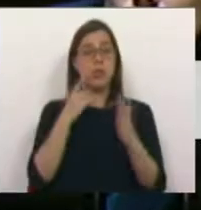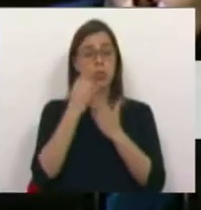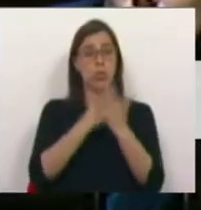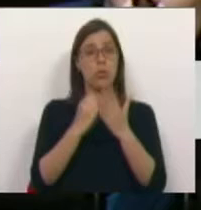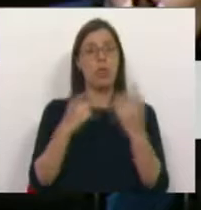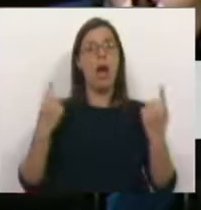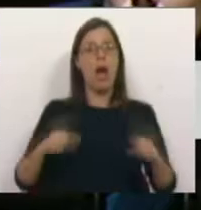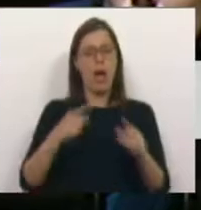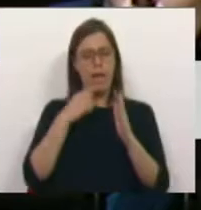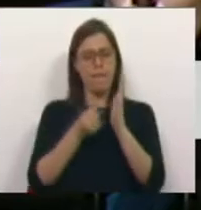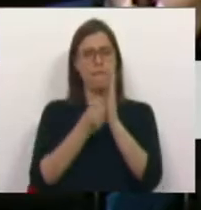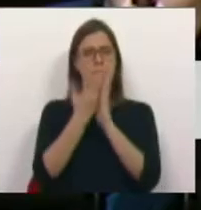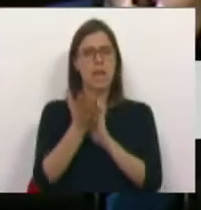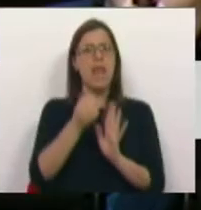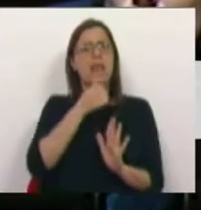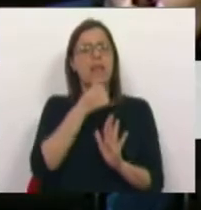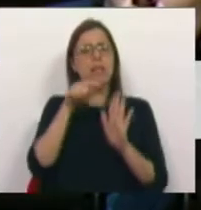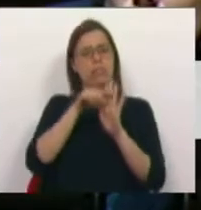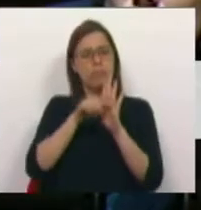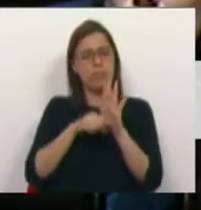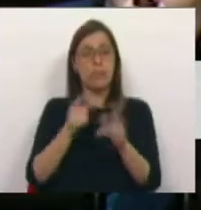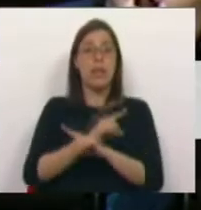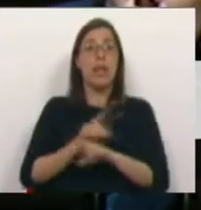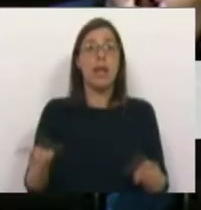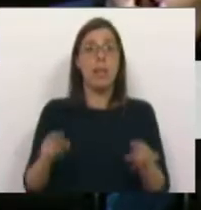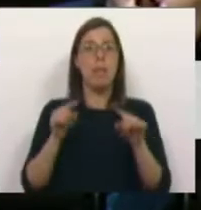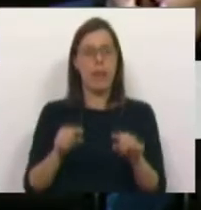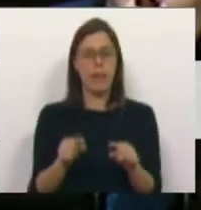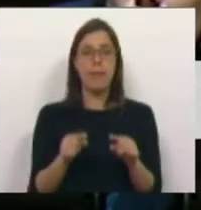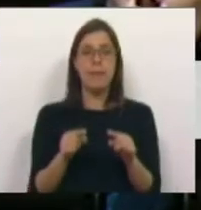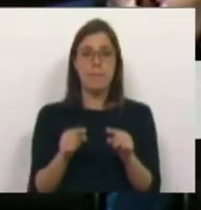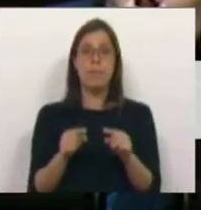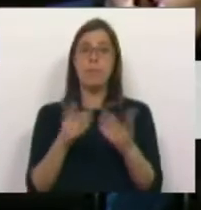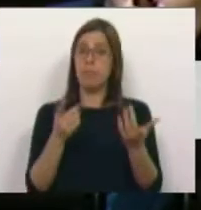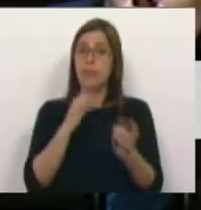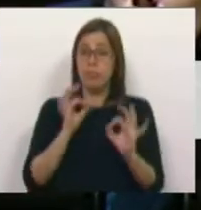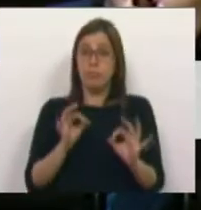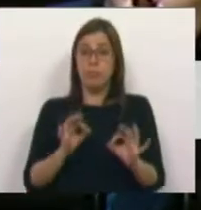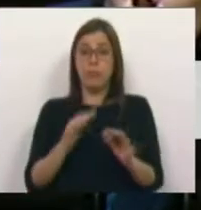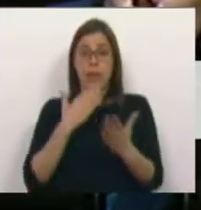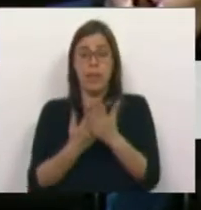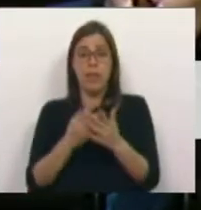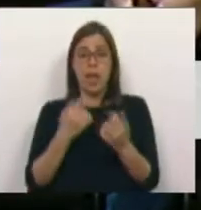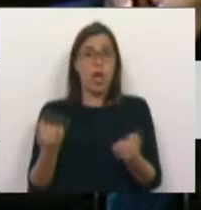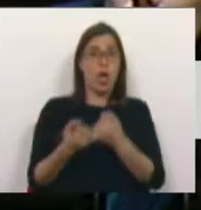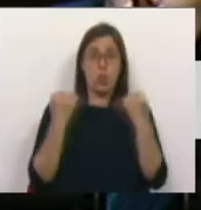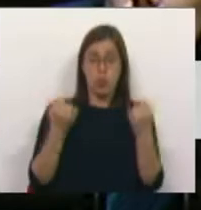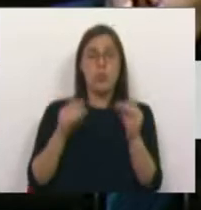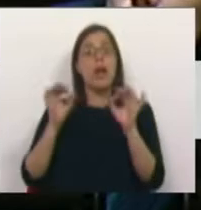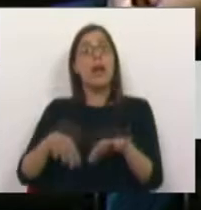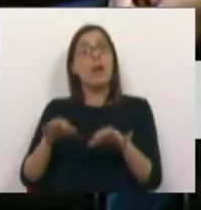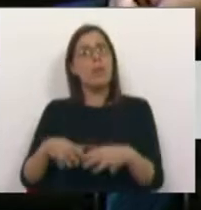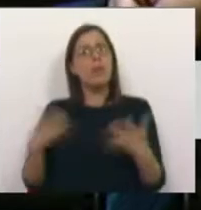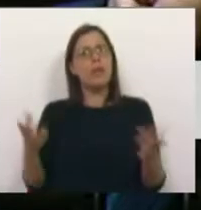que há uma série de determinações que impedem justamente que suscitam essa recusa. E,